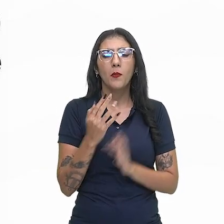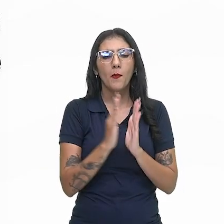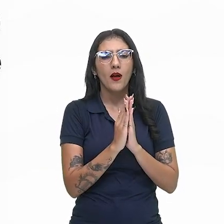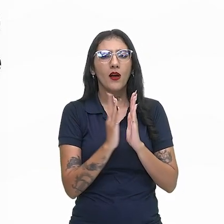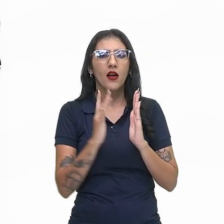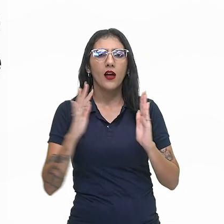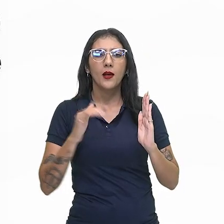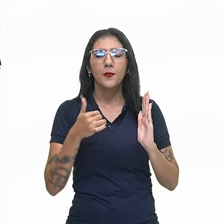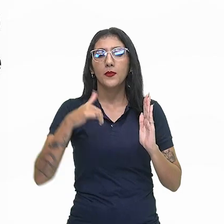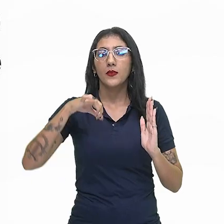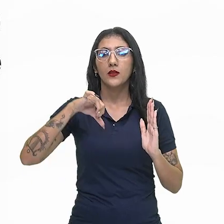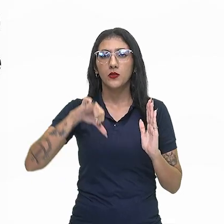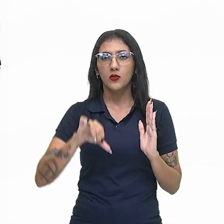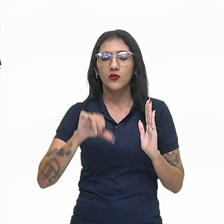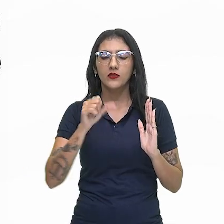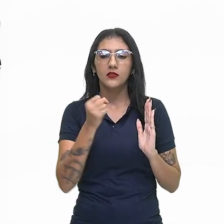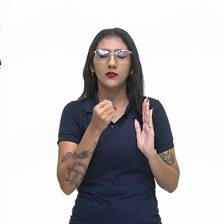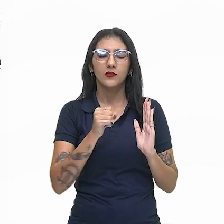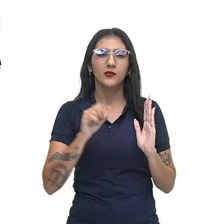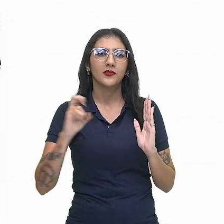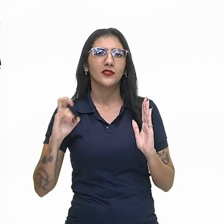1964 até o ano de